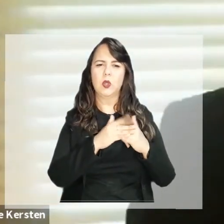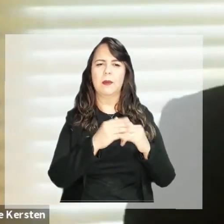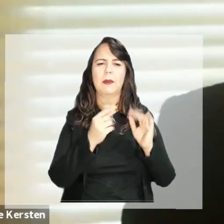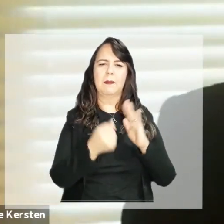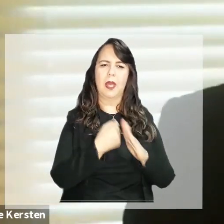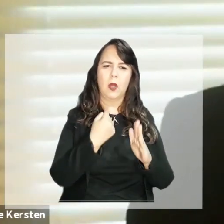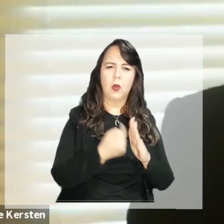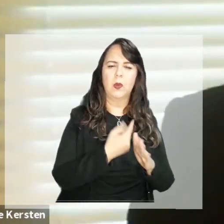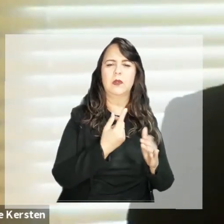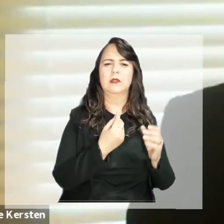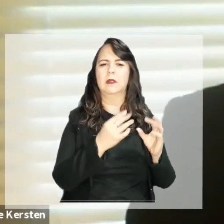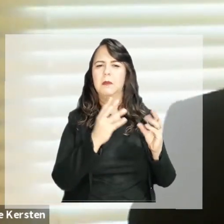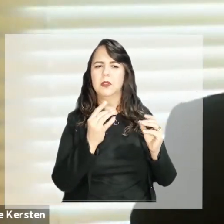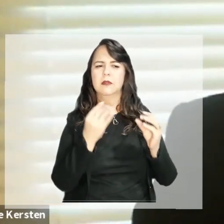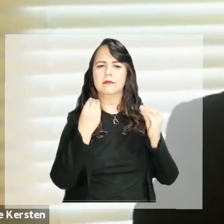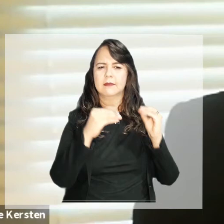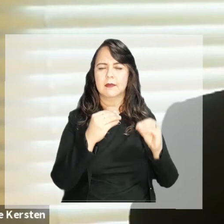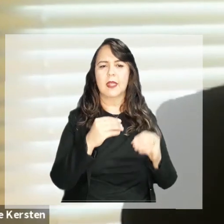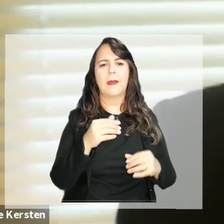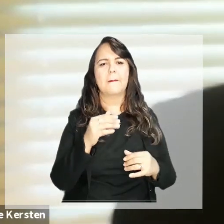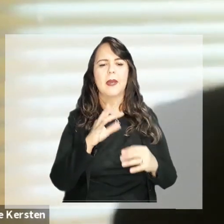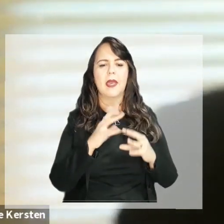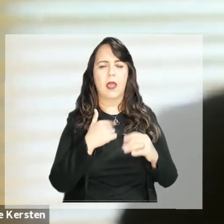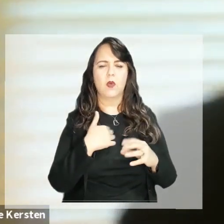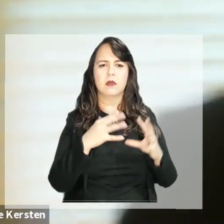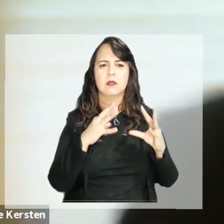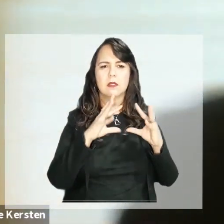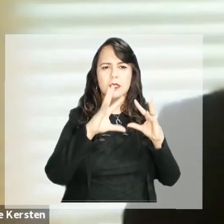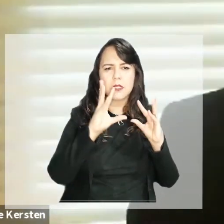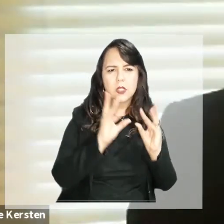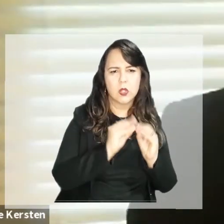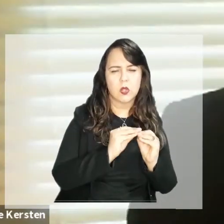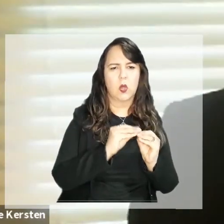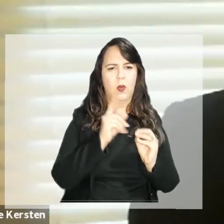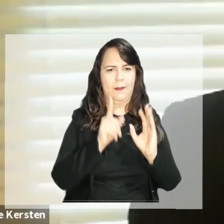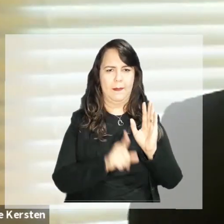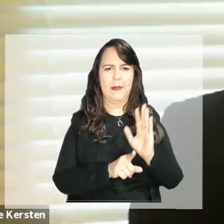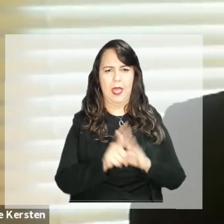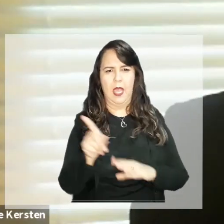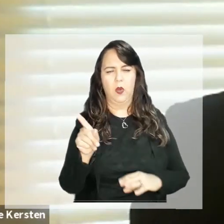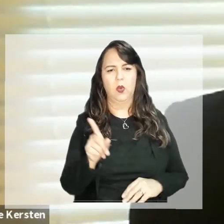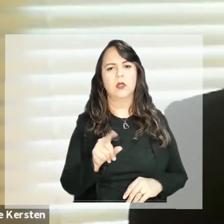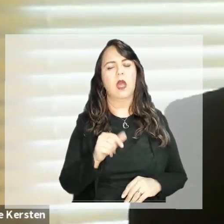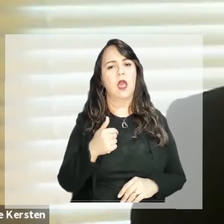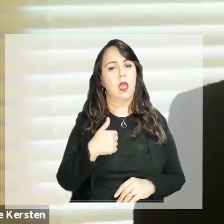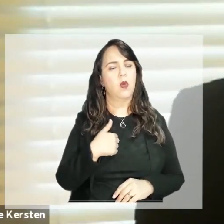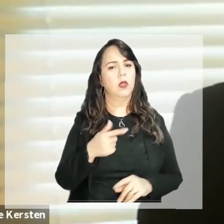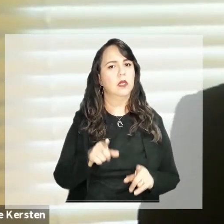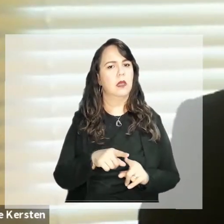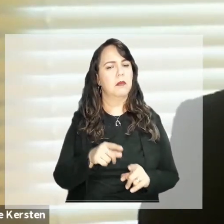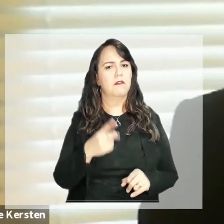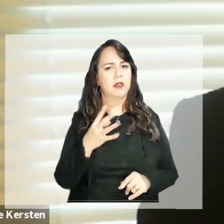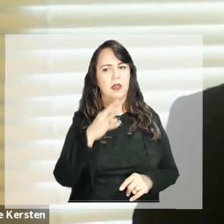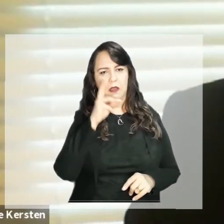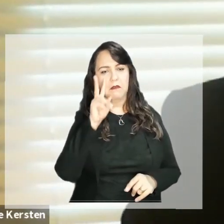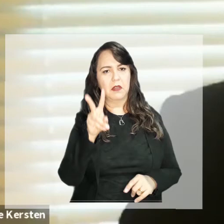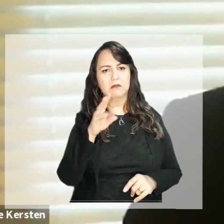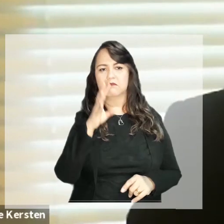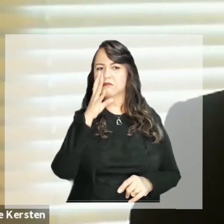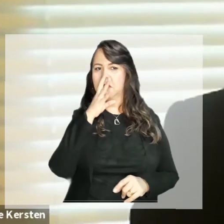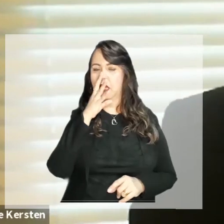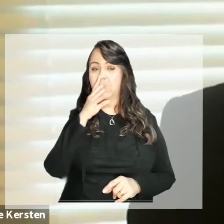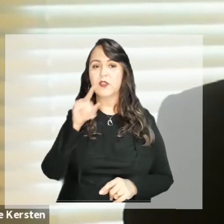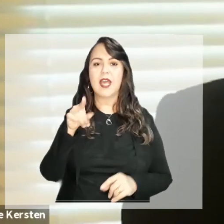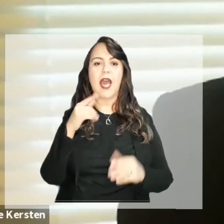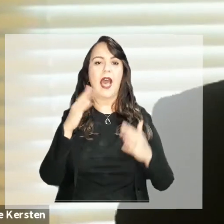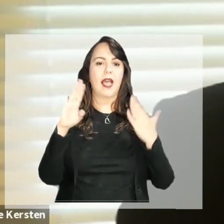minha, no seguinte ponto, né? Eu acho que o que é encantador da análise econômica do direito é que, no fundo, ela trabalha com